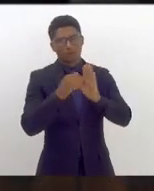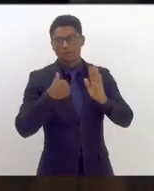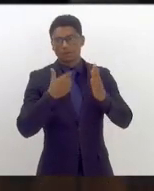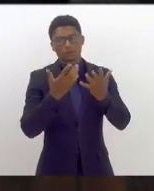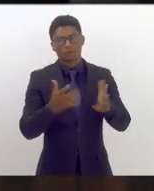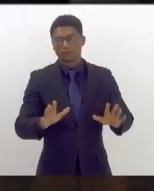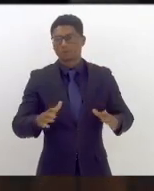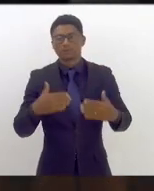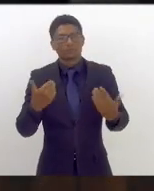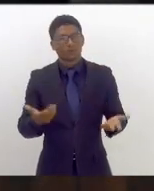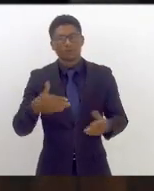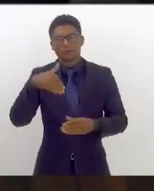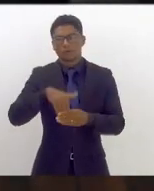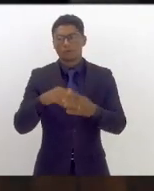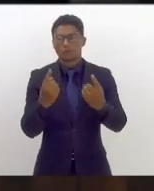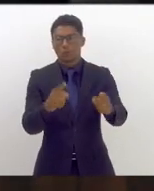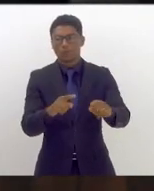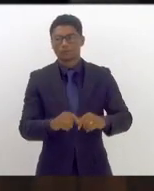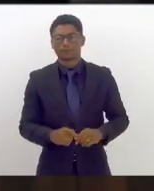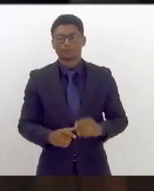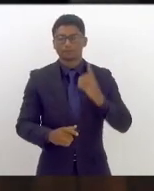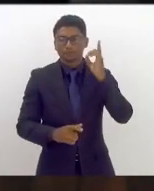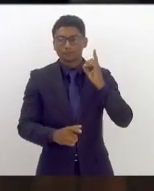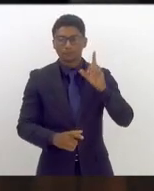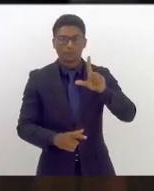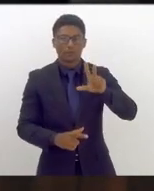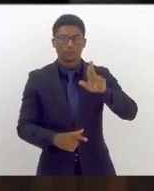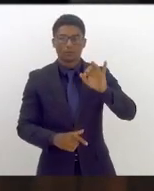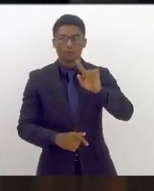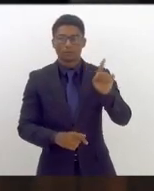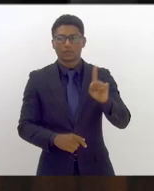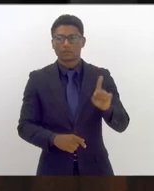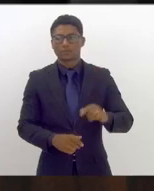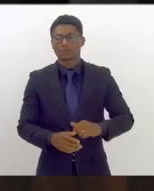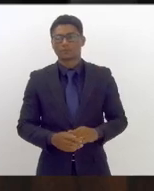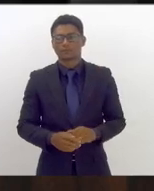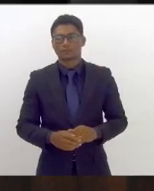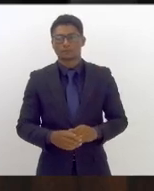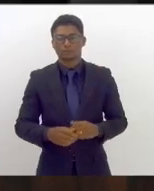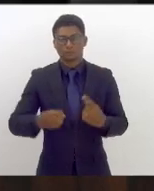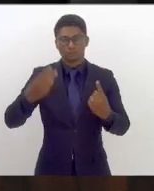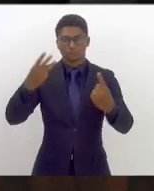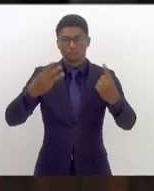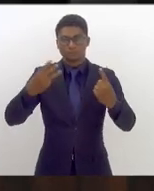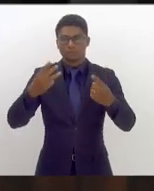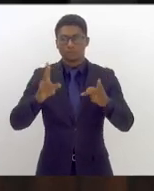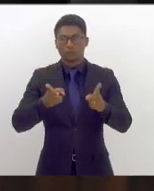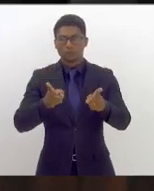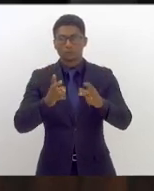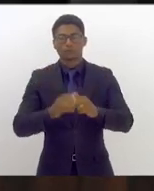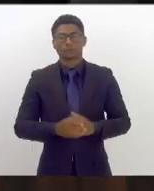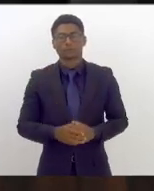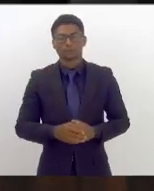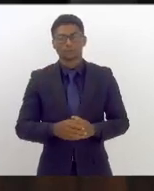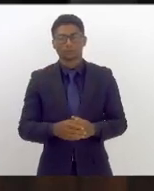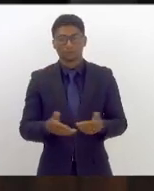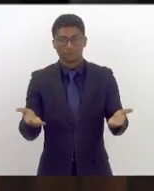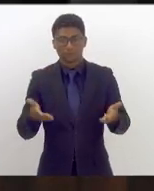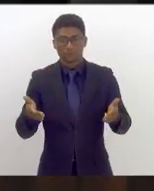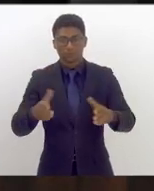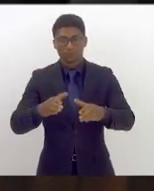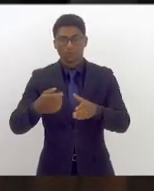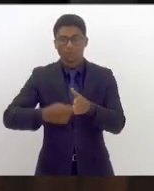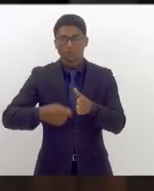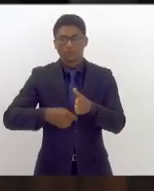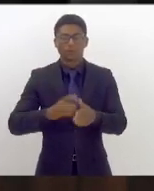Martins estado do Luiz Martins prevaleceu 3 a 1 agora sim pela comissão de tributação Deputado Luiz Paulo